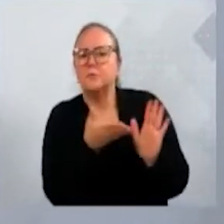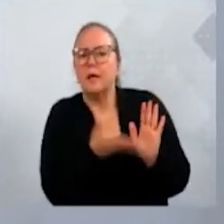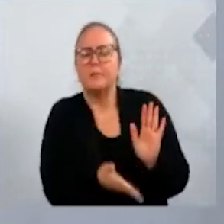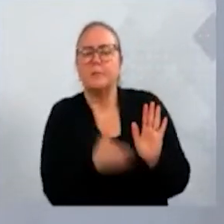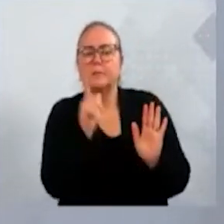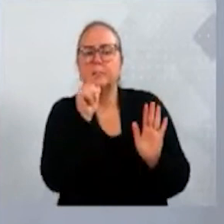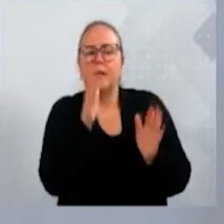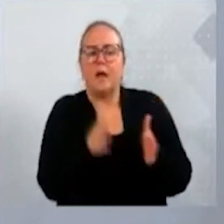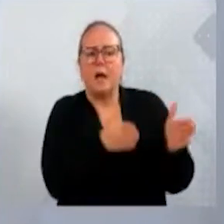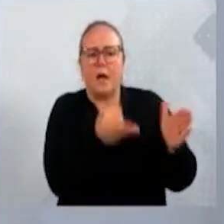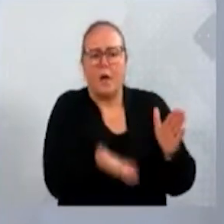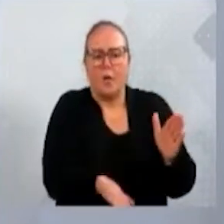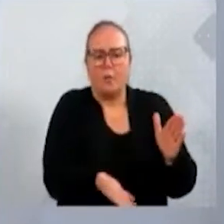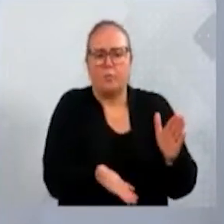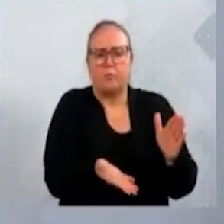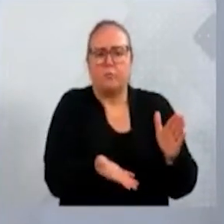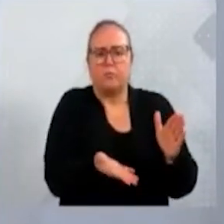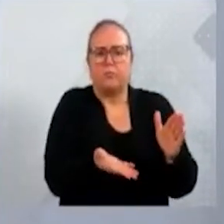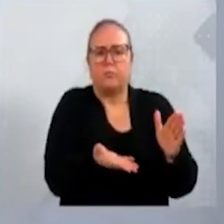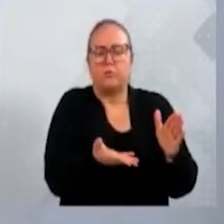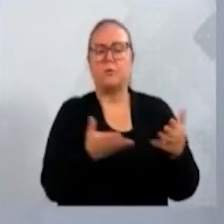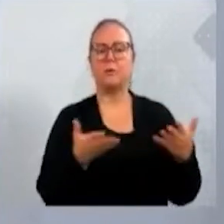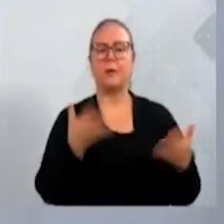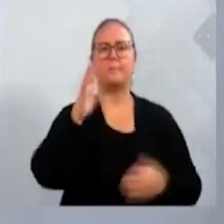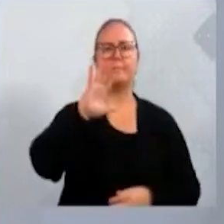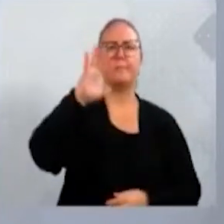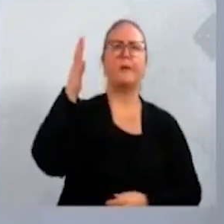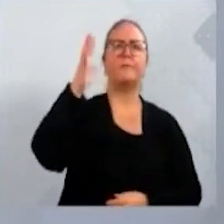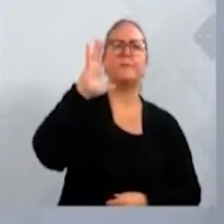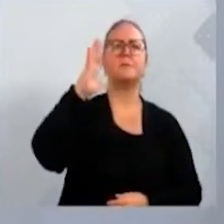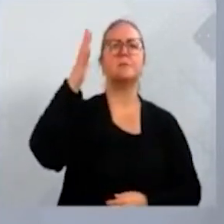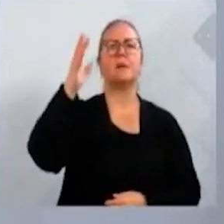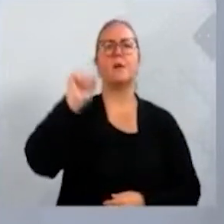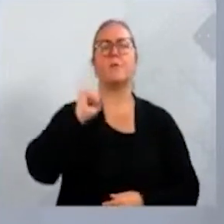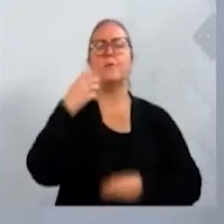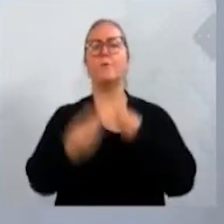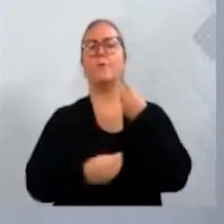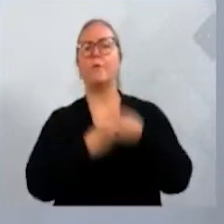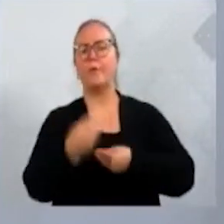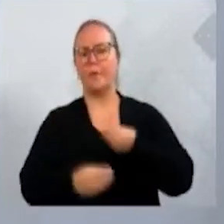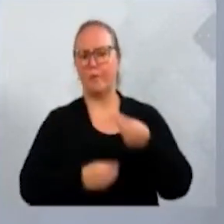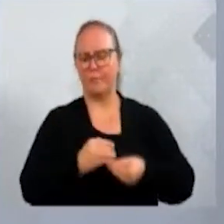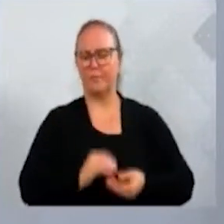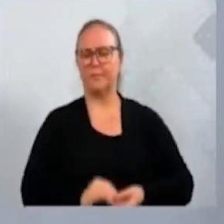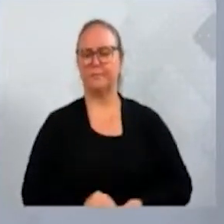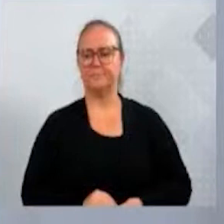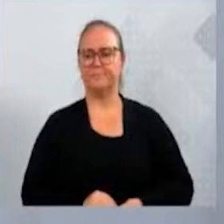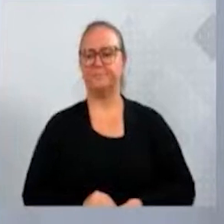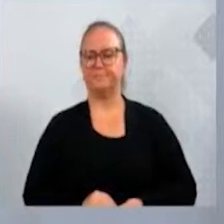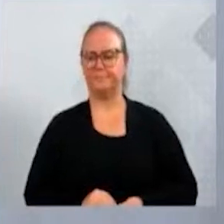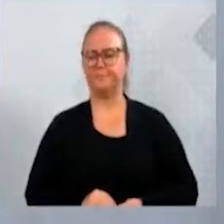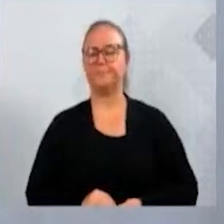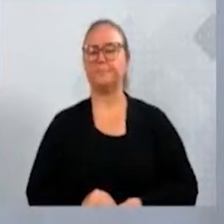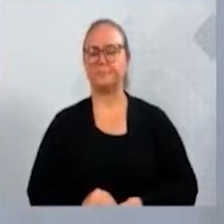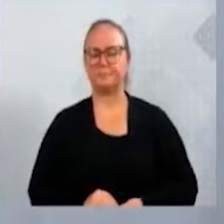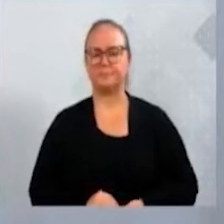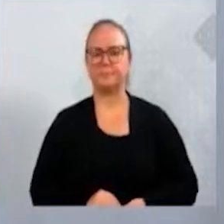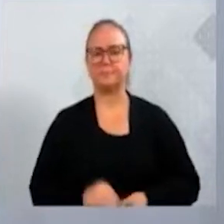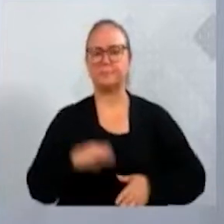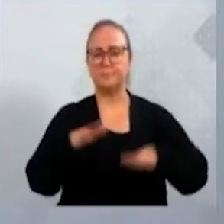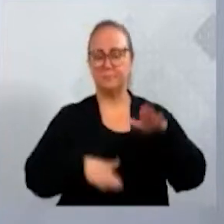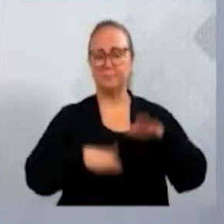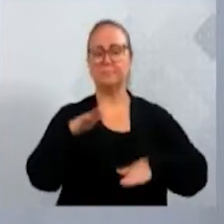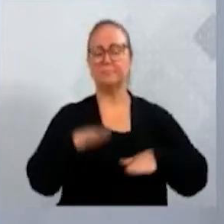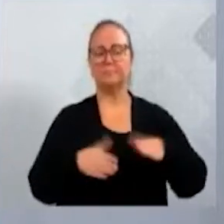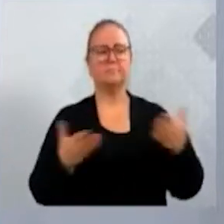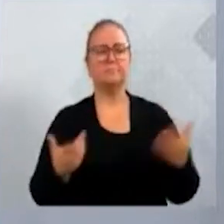poder passar uma simples previsão do tempo de poder mencionar